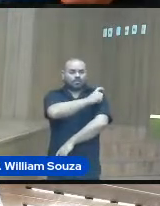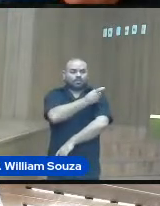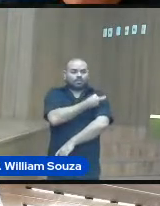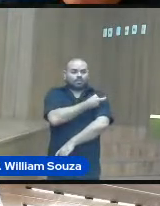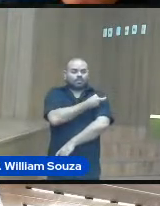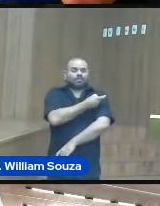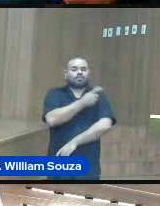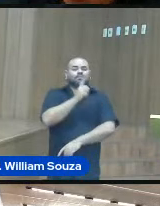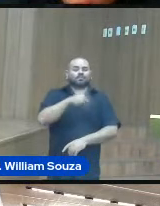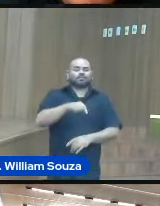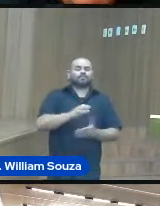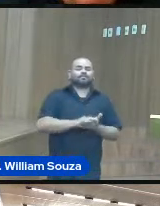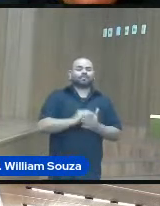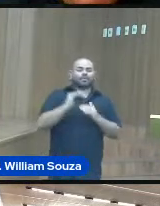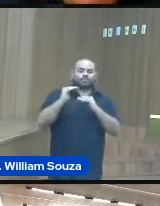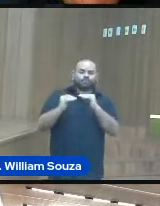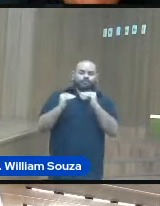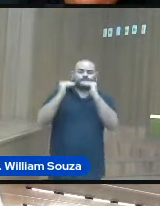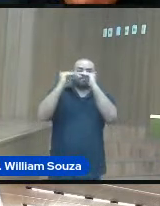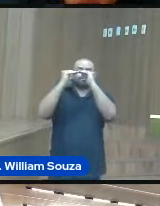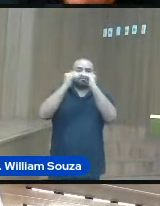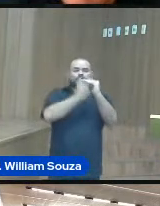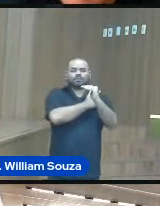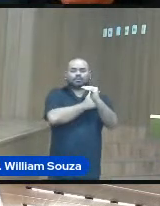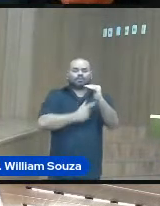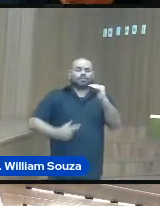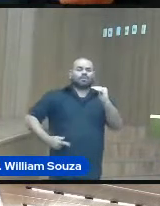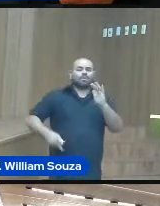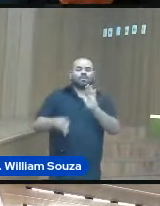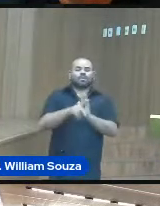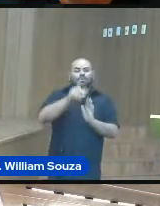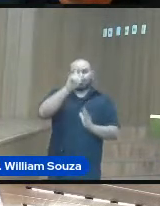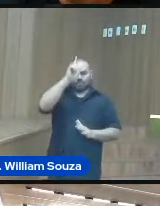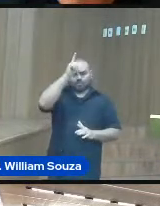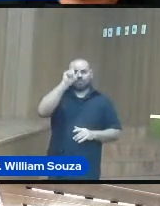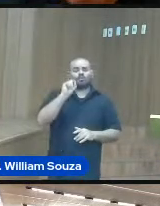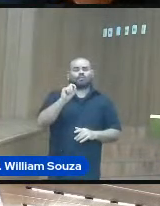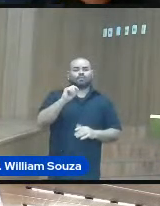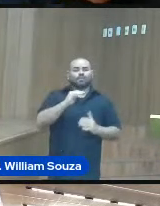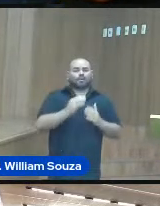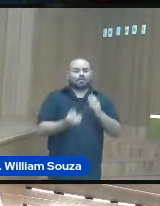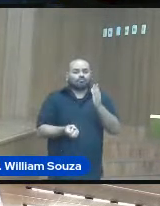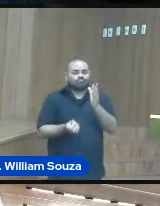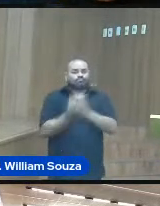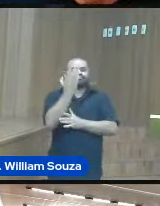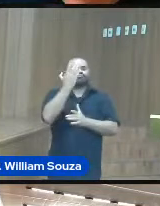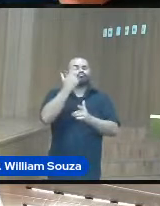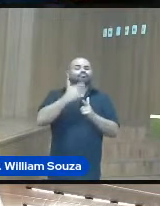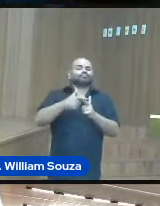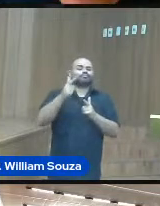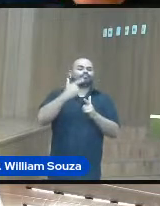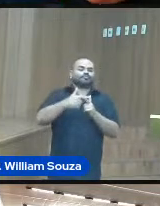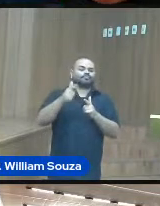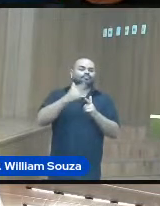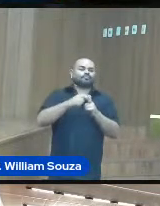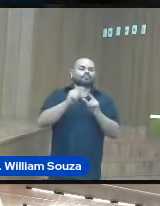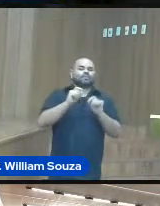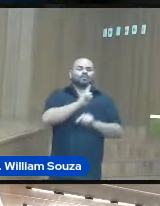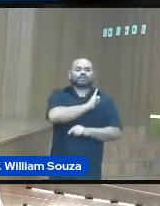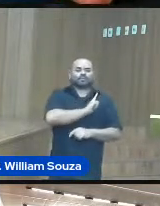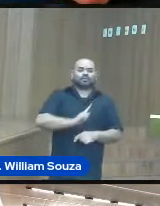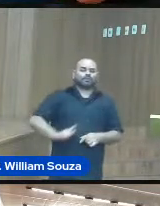governo alemão, né? E isso tudo acaba criando um caos. Quer dizer, governos